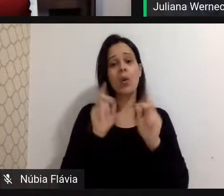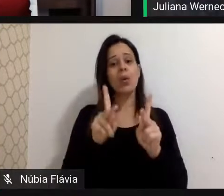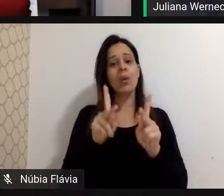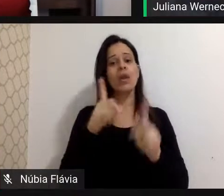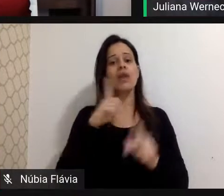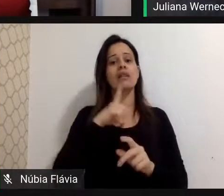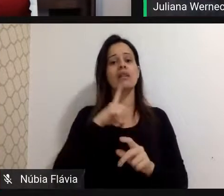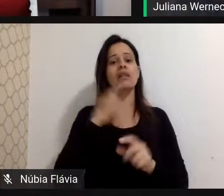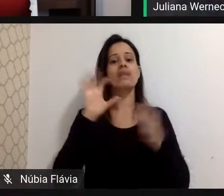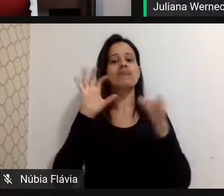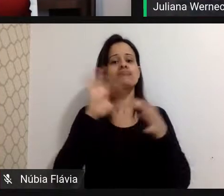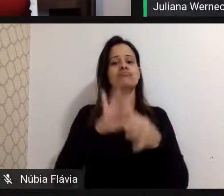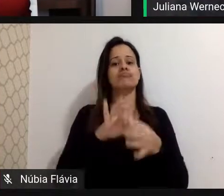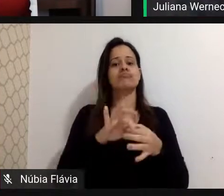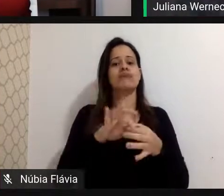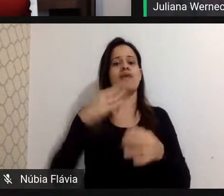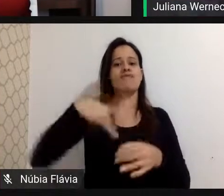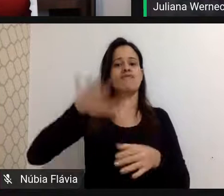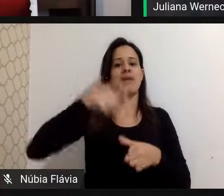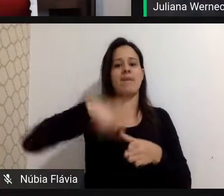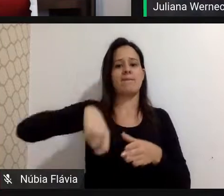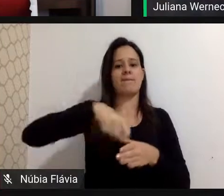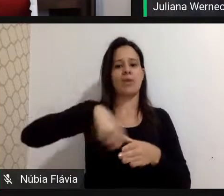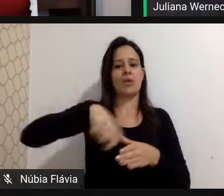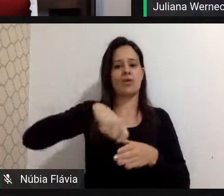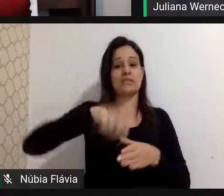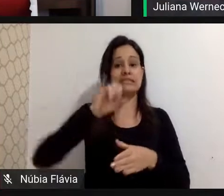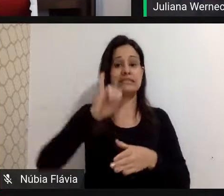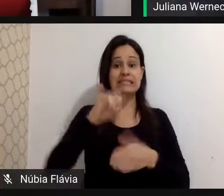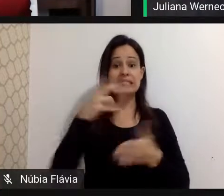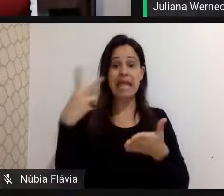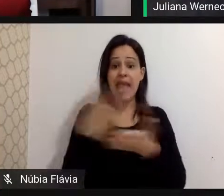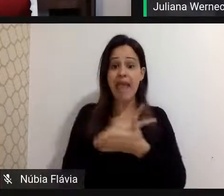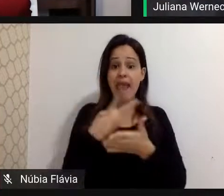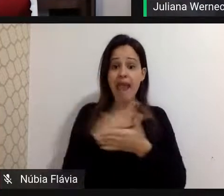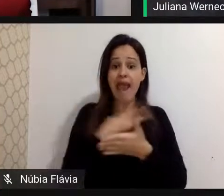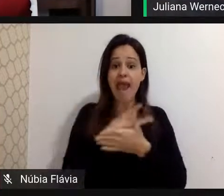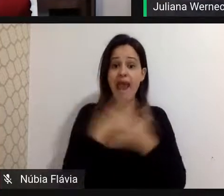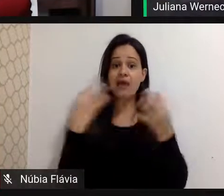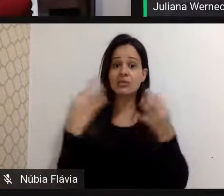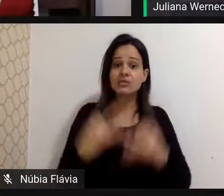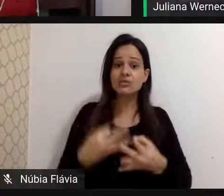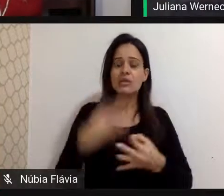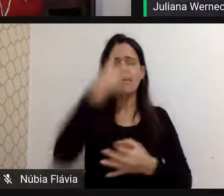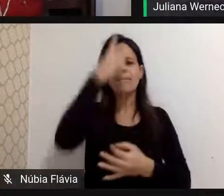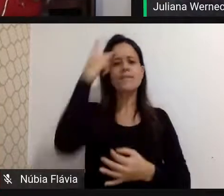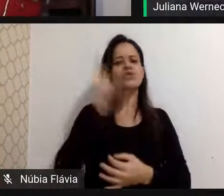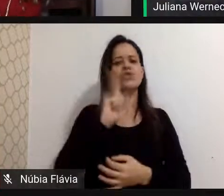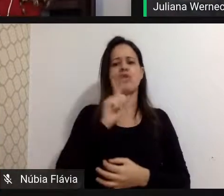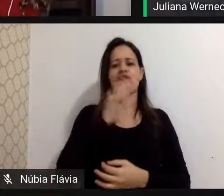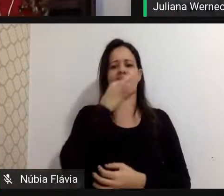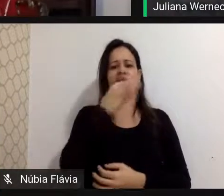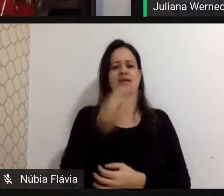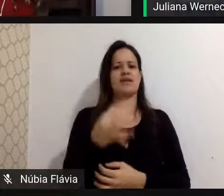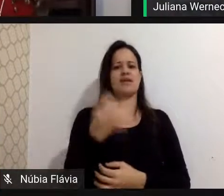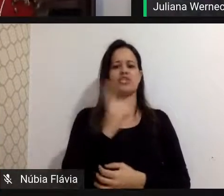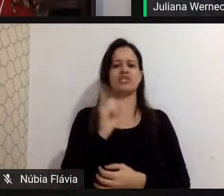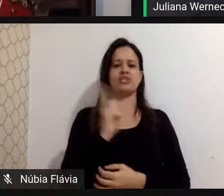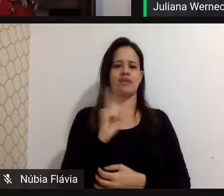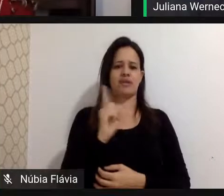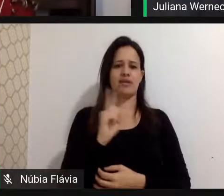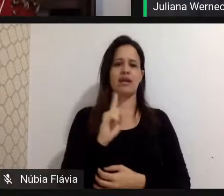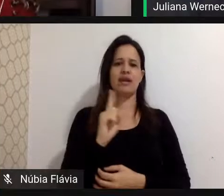pacto aqui em casa, a gente vai para a cozinha, e se der errado, a gente vai fazer de novo, e ninguém vai criticar o outro,